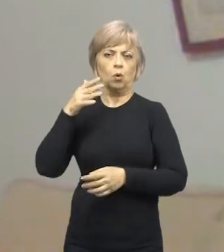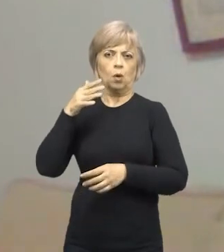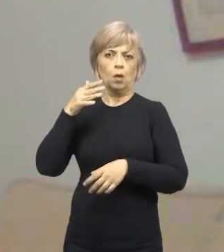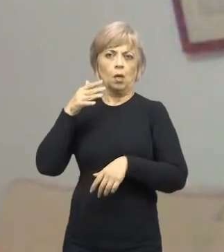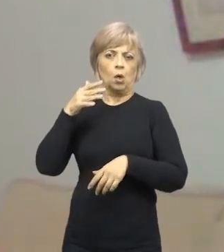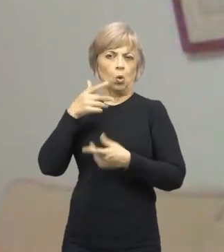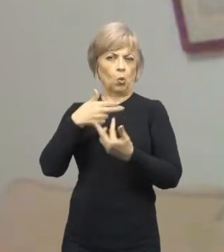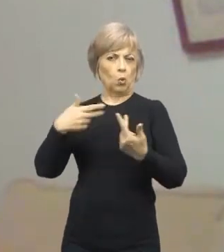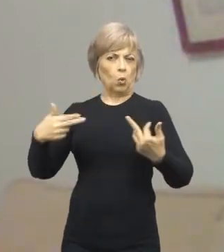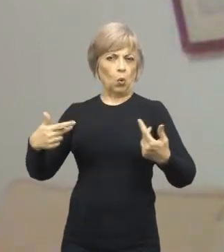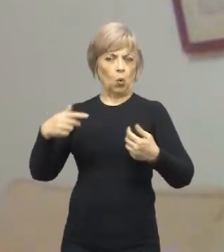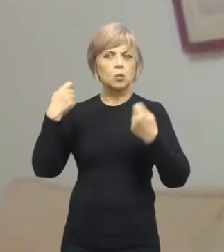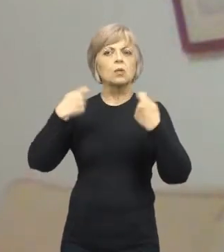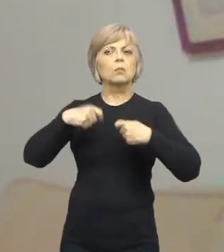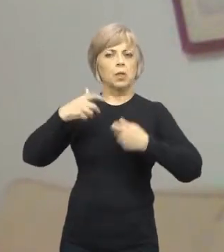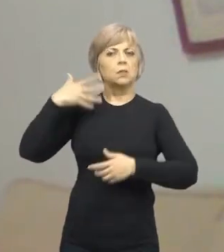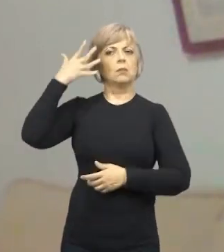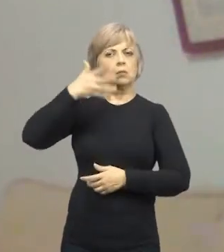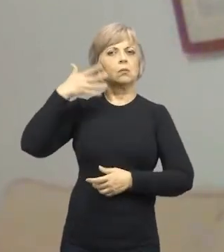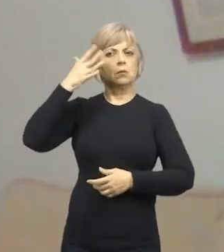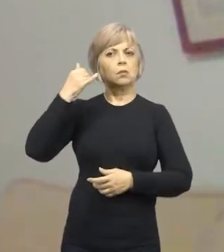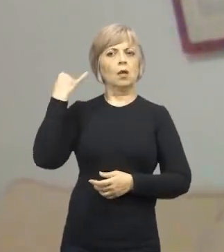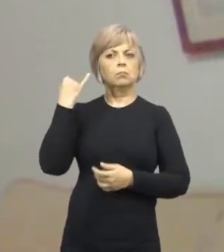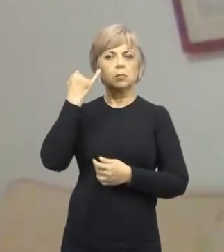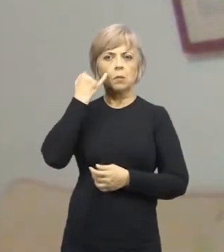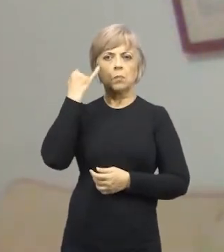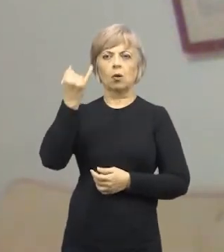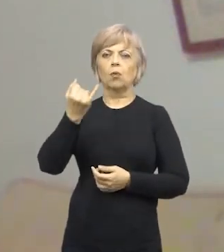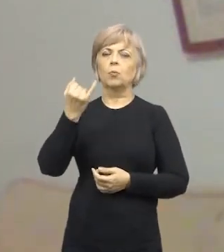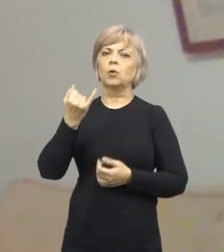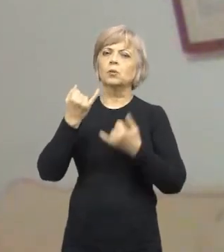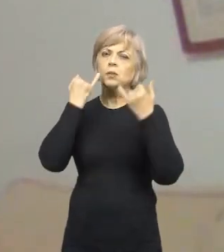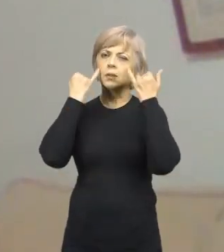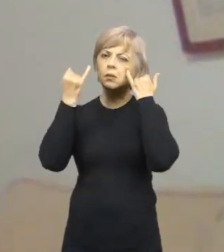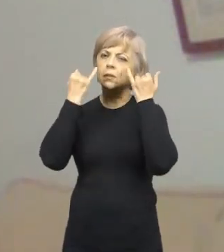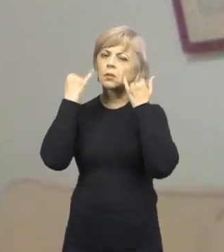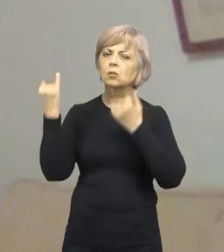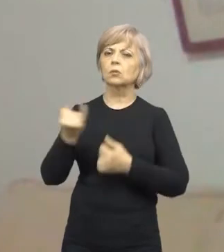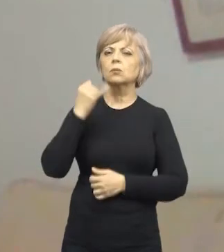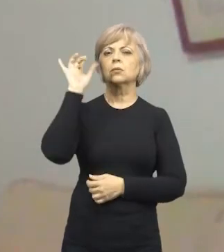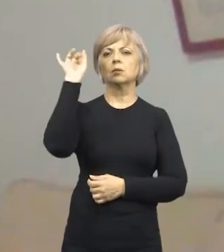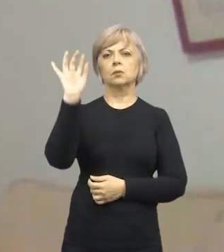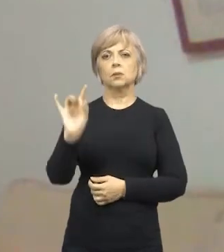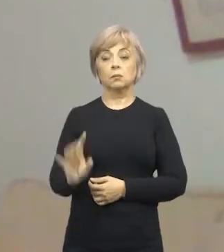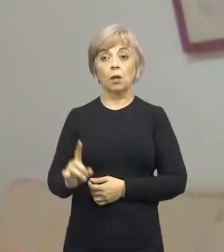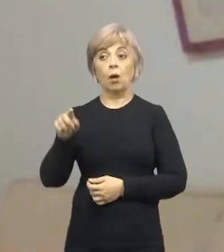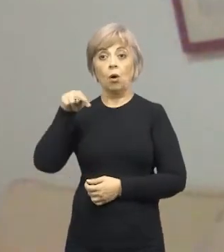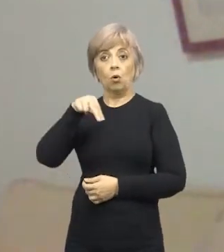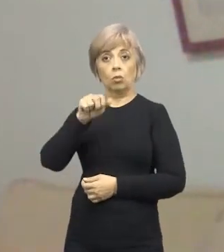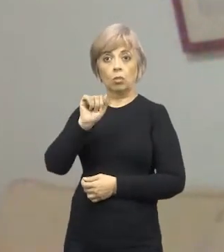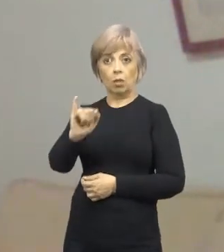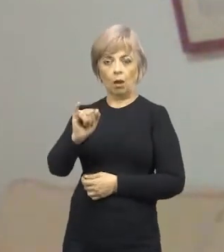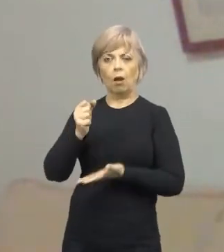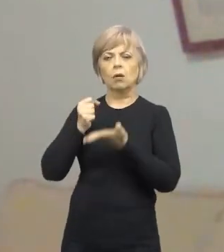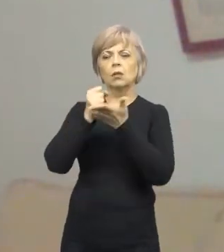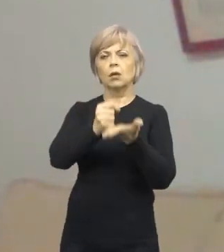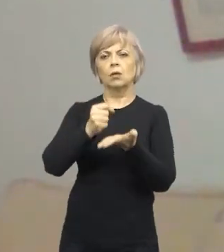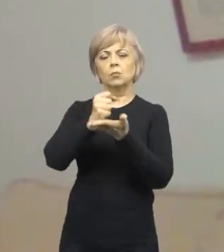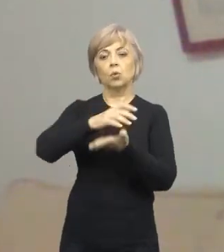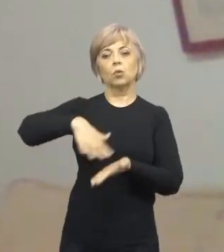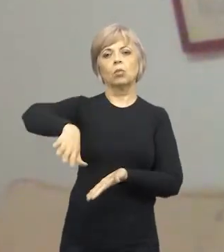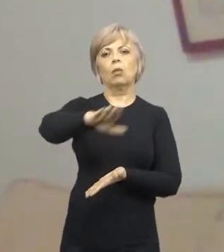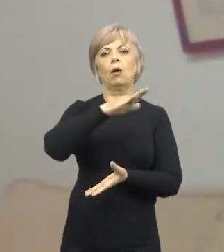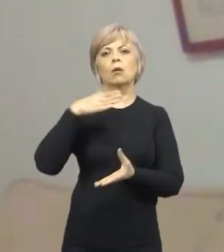situações que mereçam um destaque especial. Então, o NAI tem prestado um grande apoio